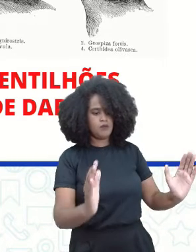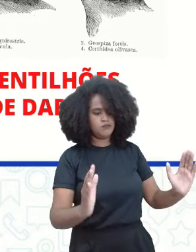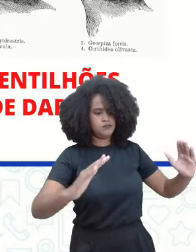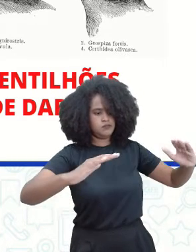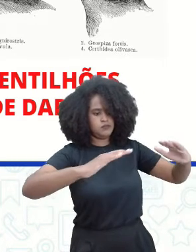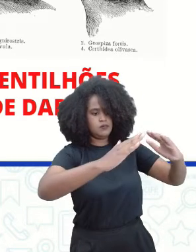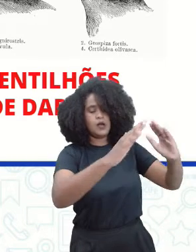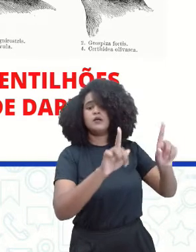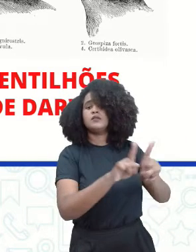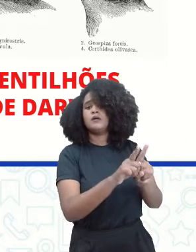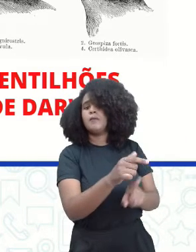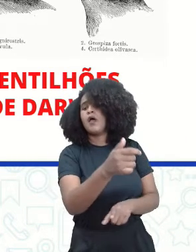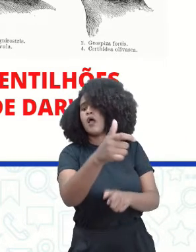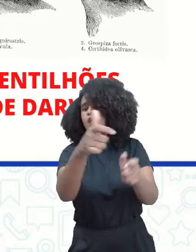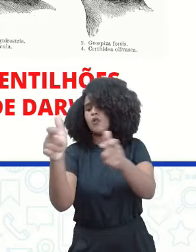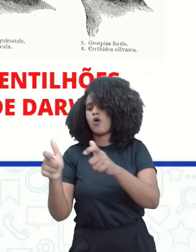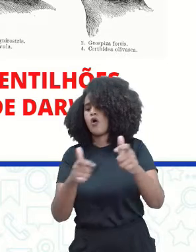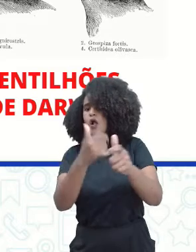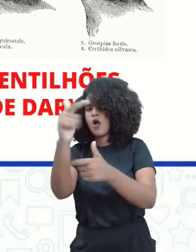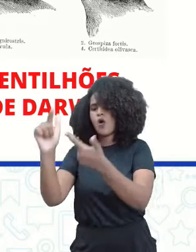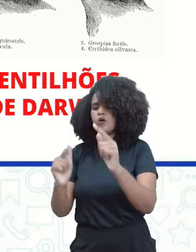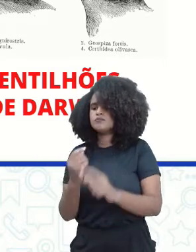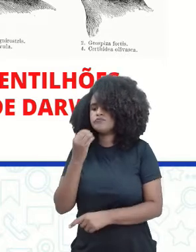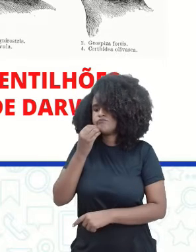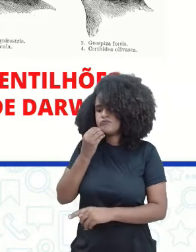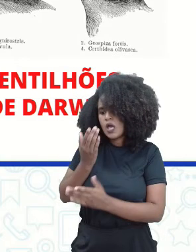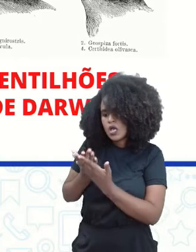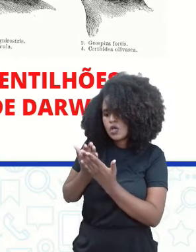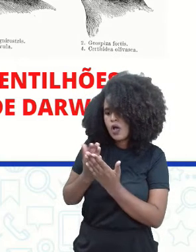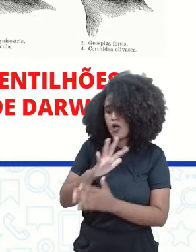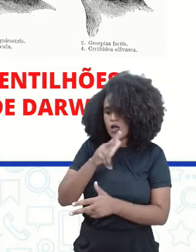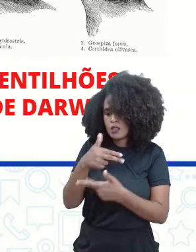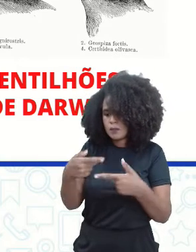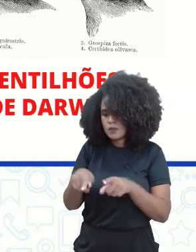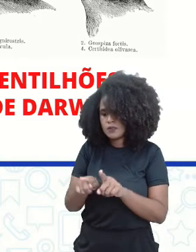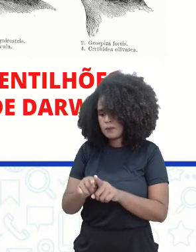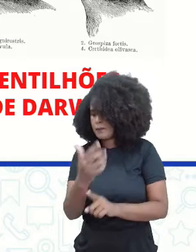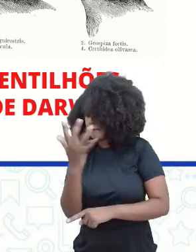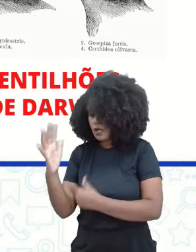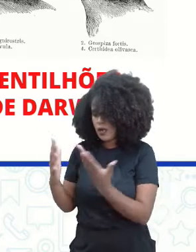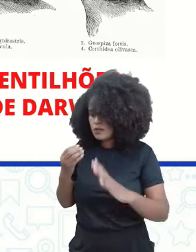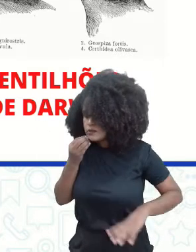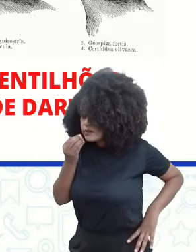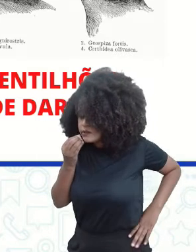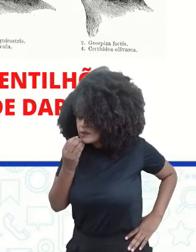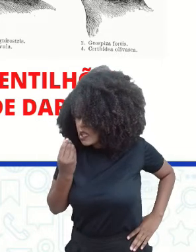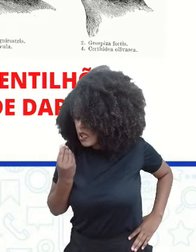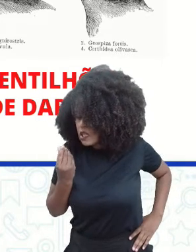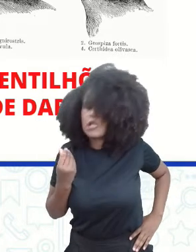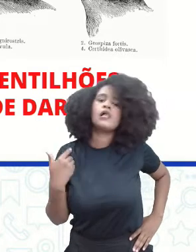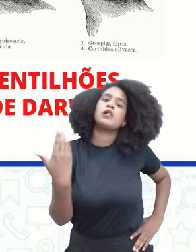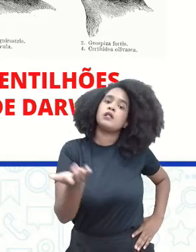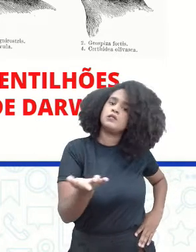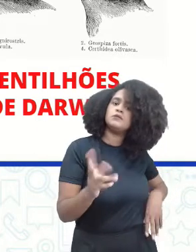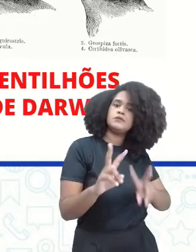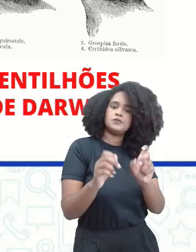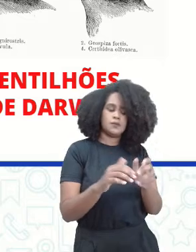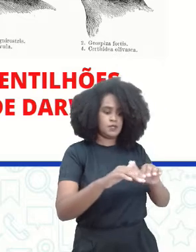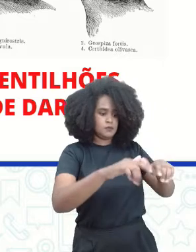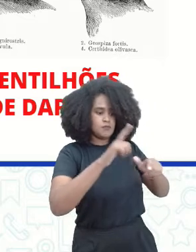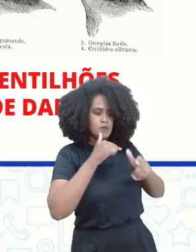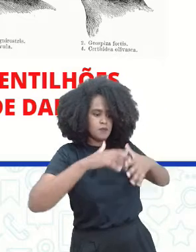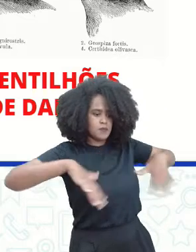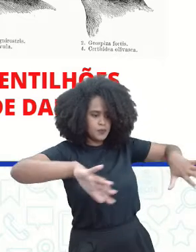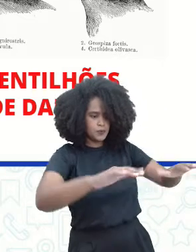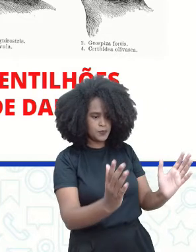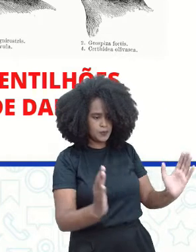em alguns continentes e tentando estudar tanto animais como vegetais. E aí na questão das ilhas, né,